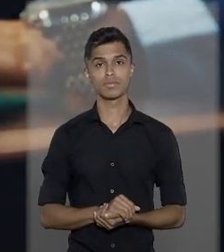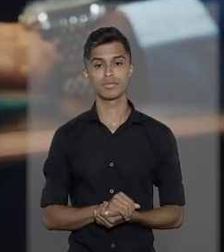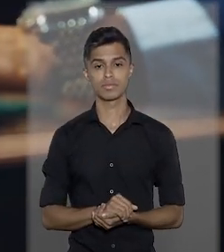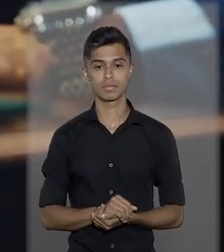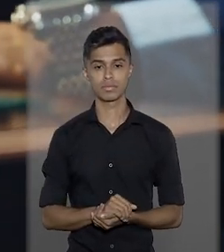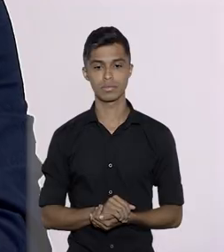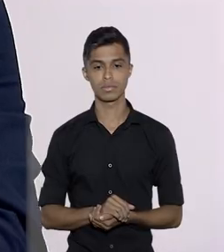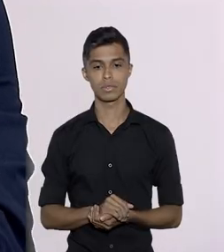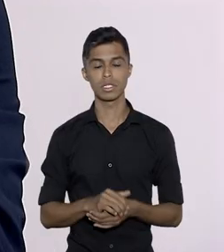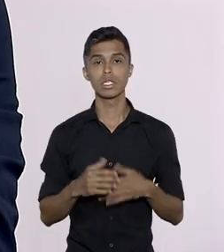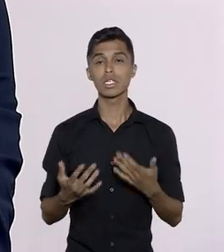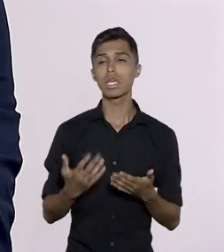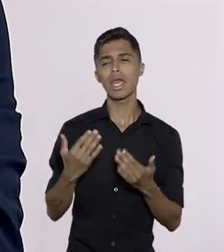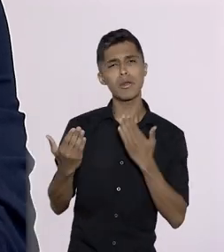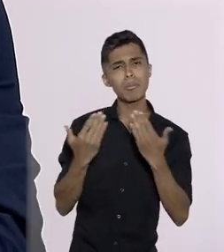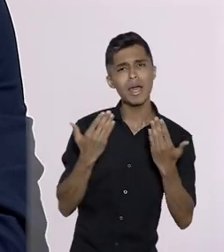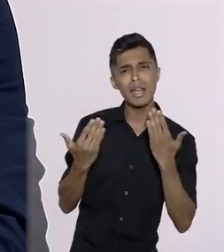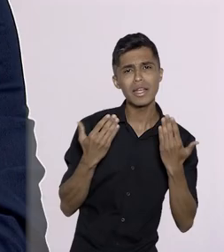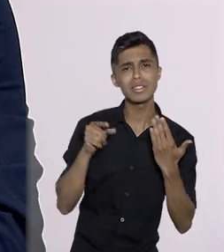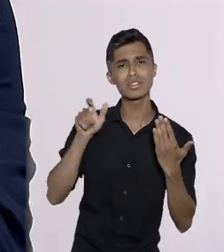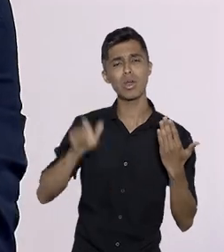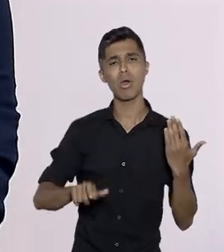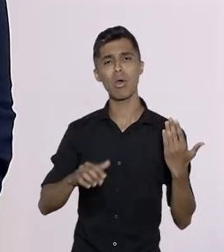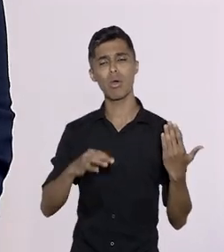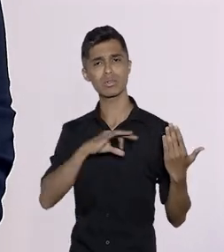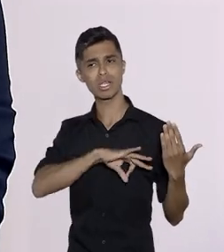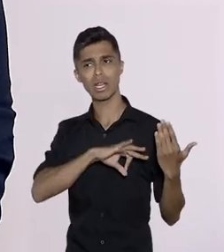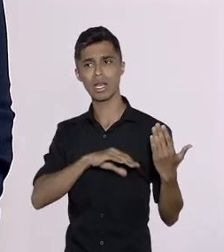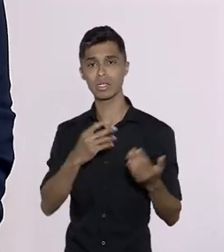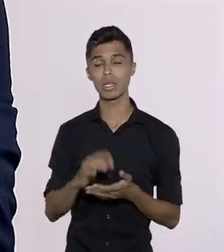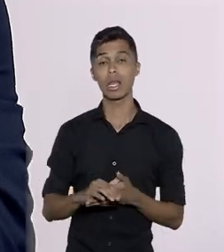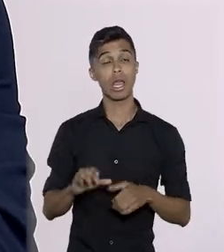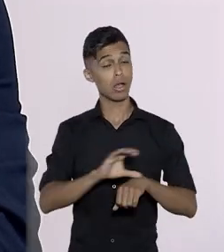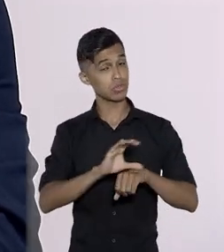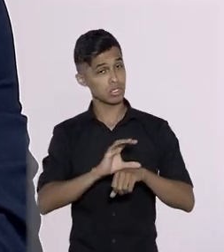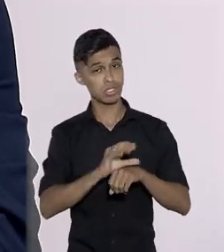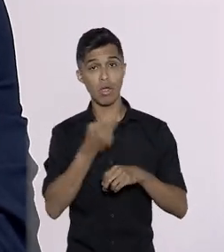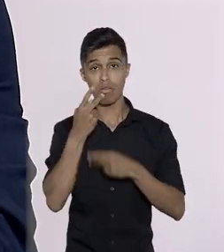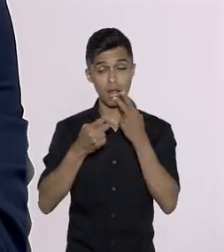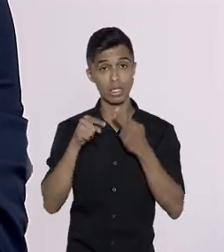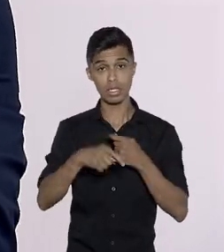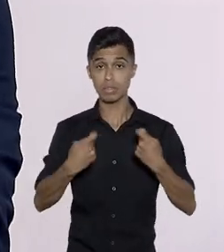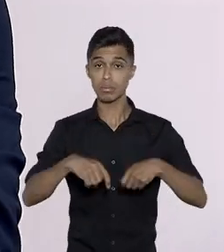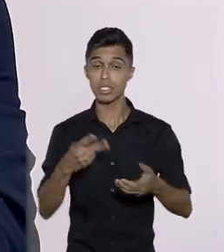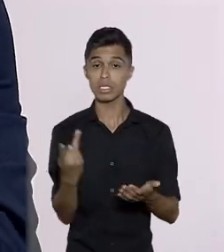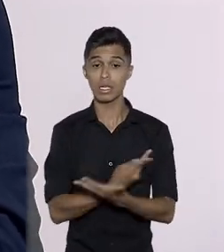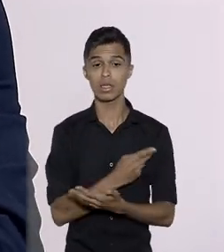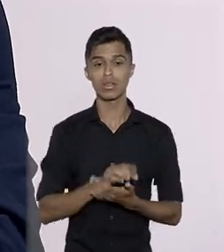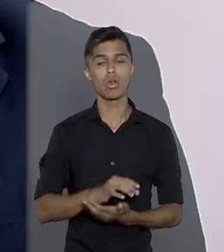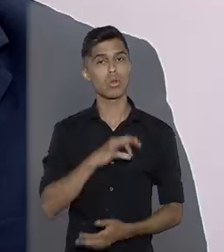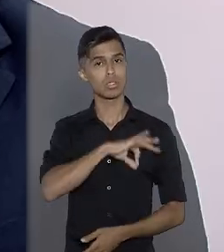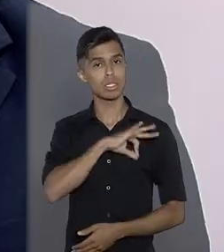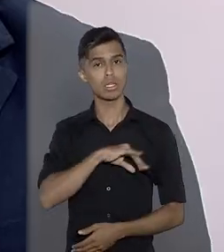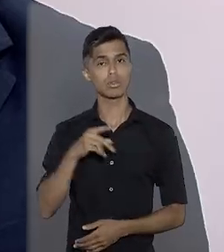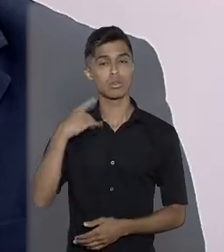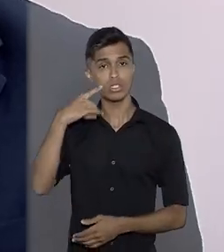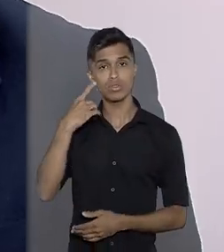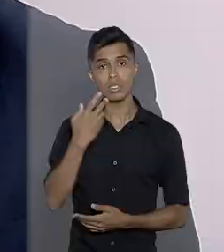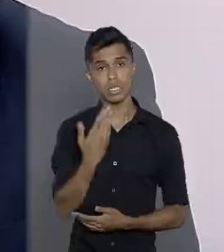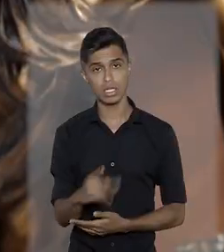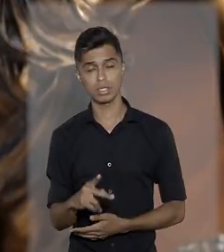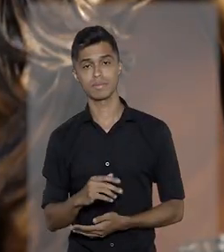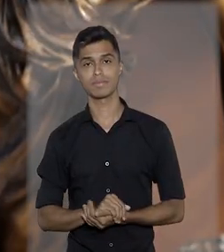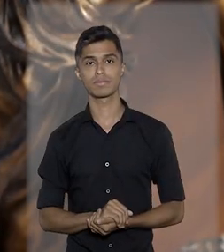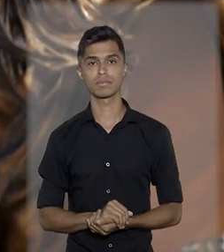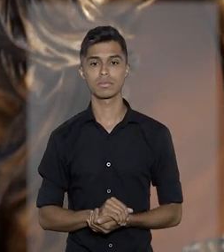advocatícios sei que para o salário do Trabalhador como prever a própria constituição federal e as leis correlatas é o salário do